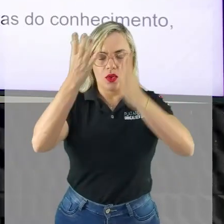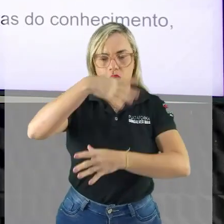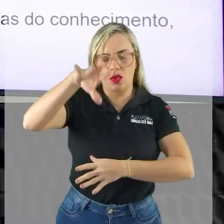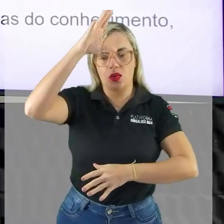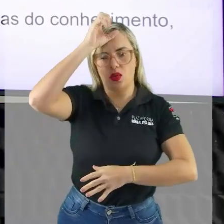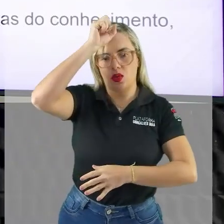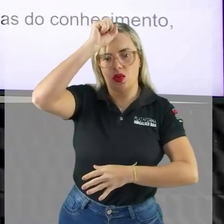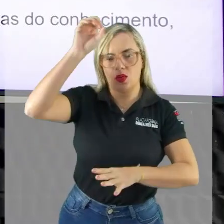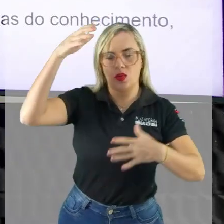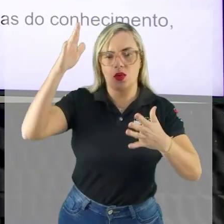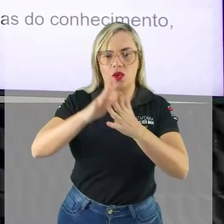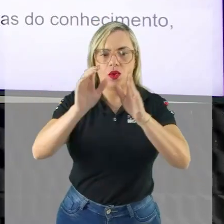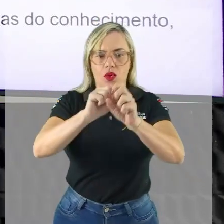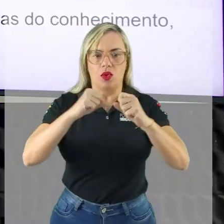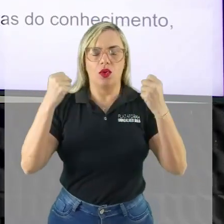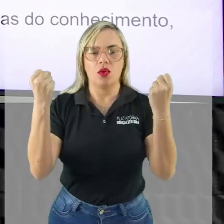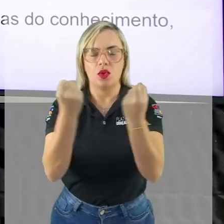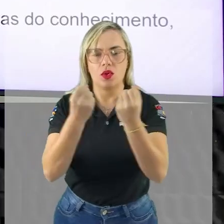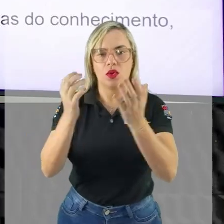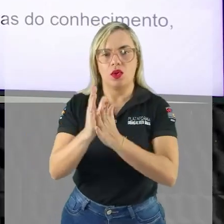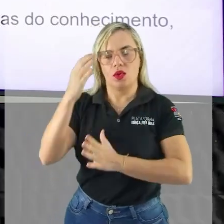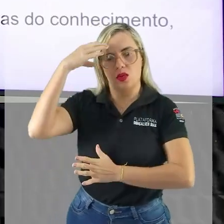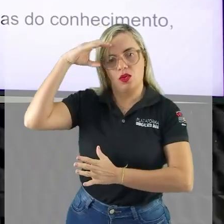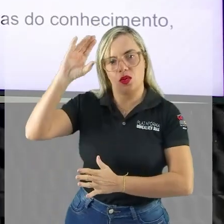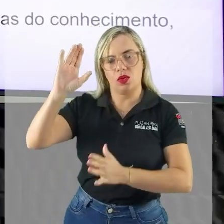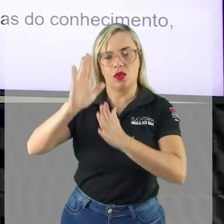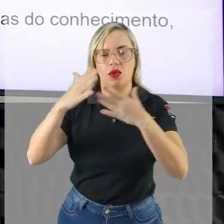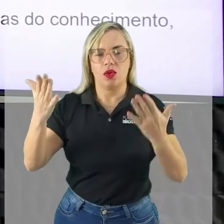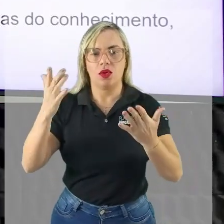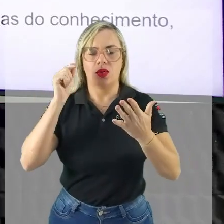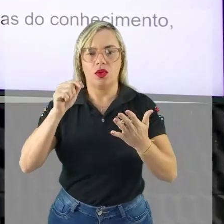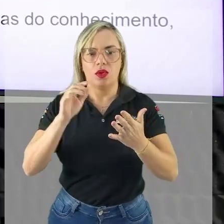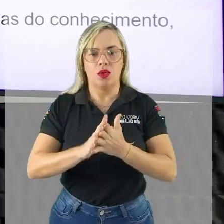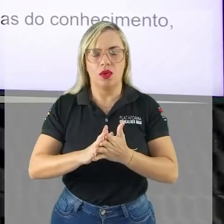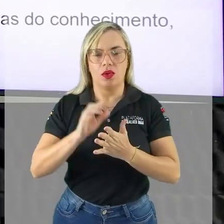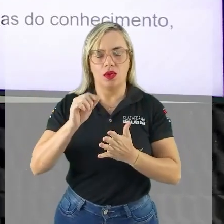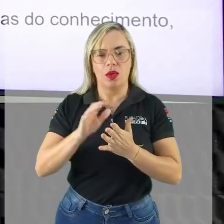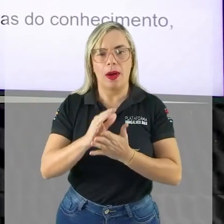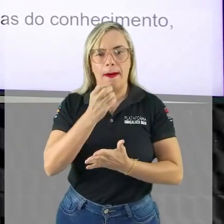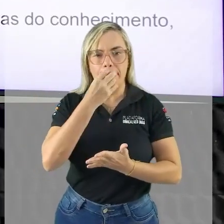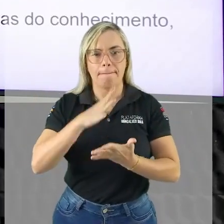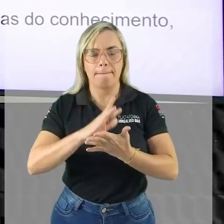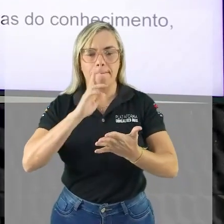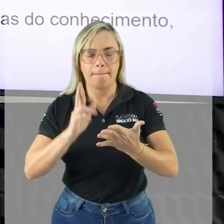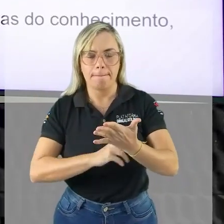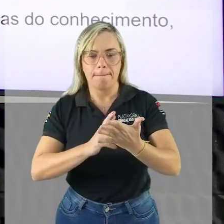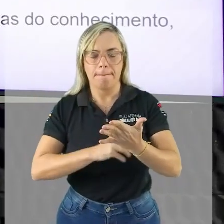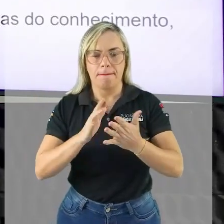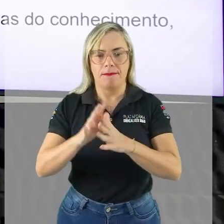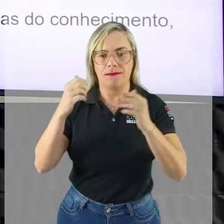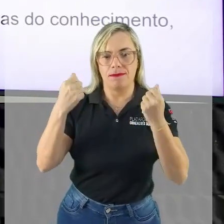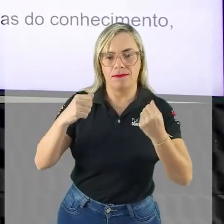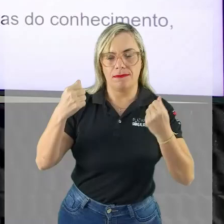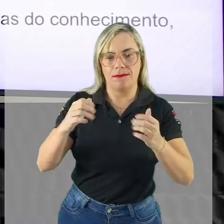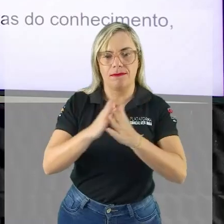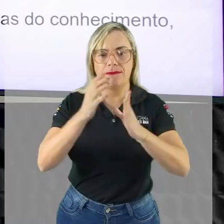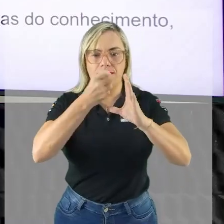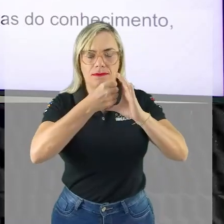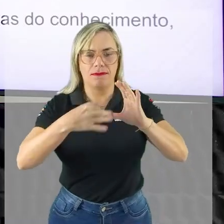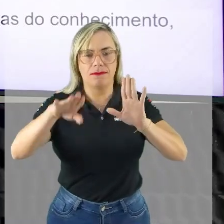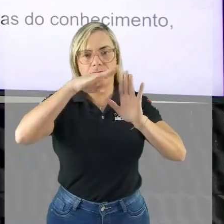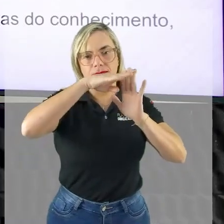um bom repertório sociocultural, visto que uma boa redação precisa ter esses